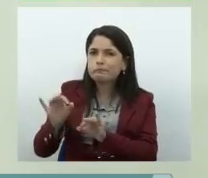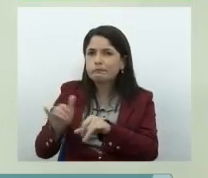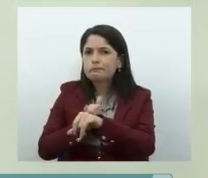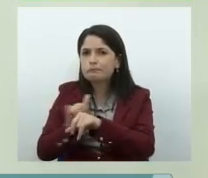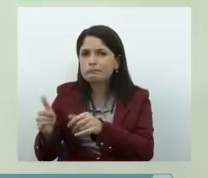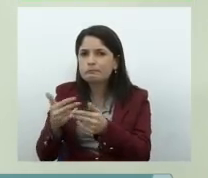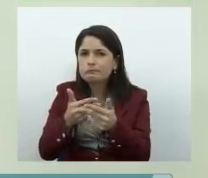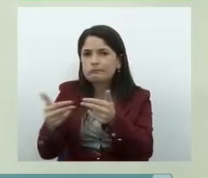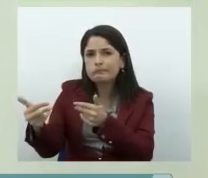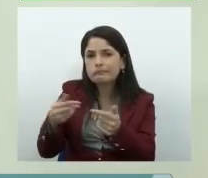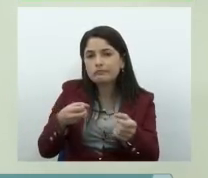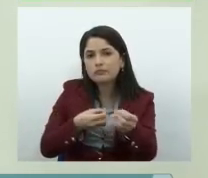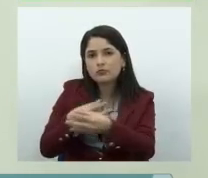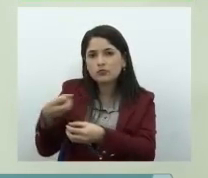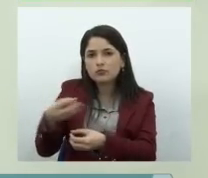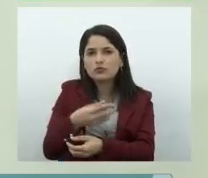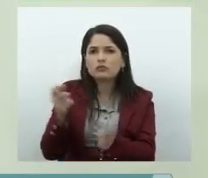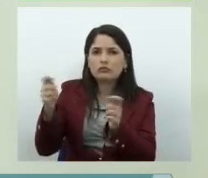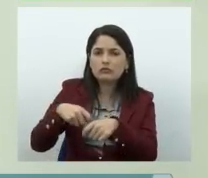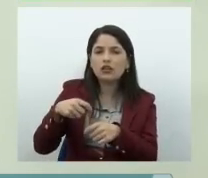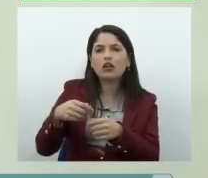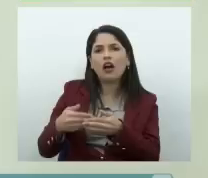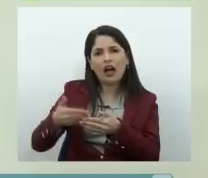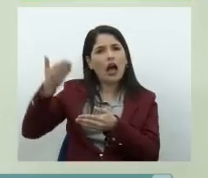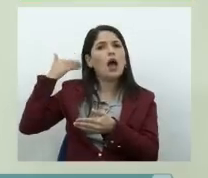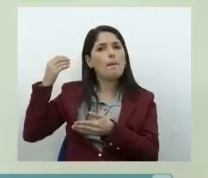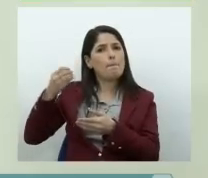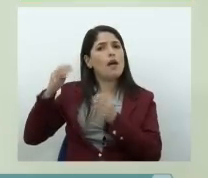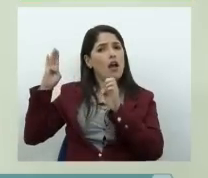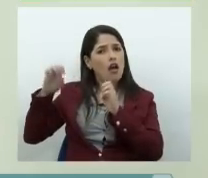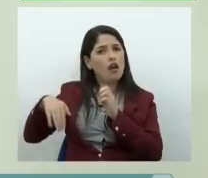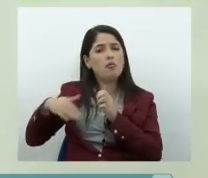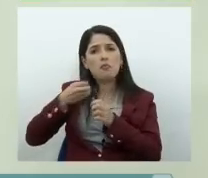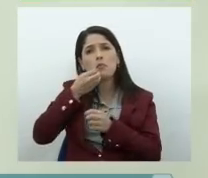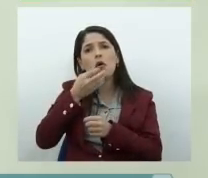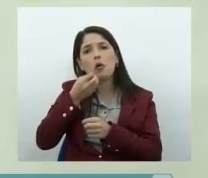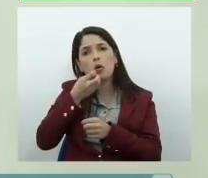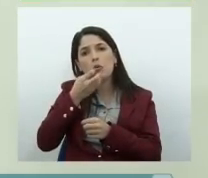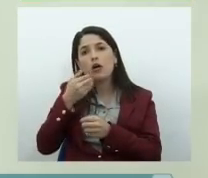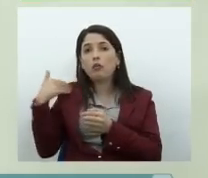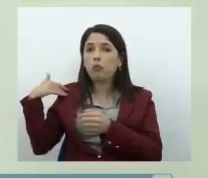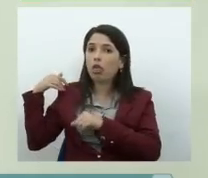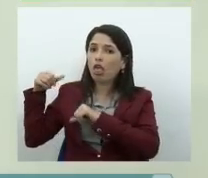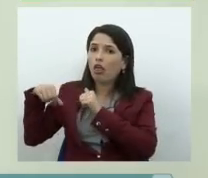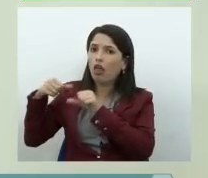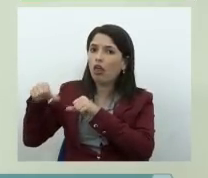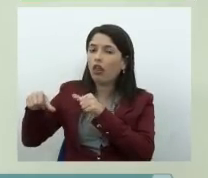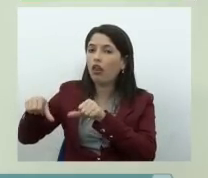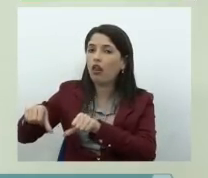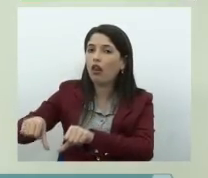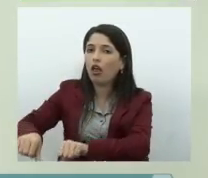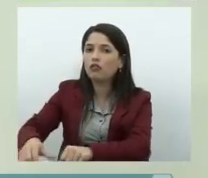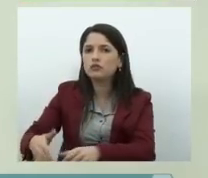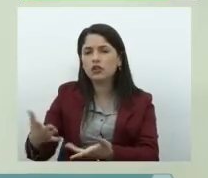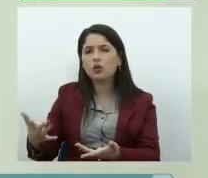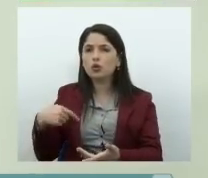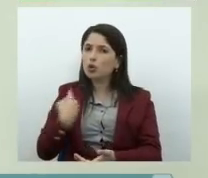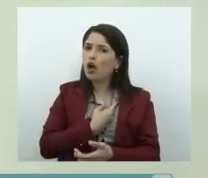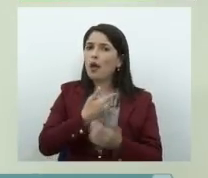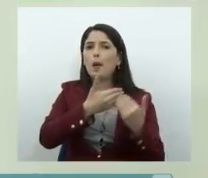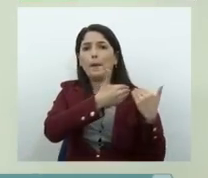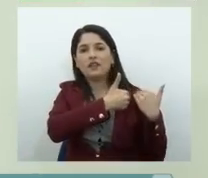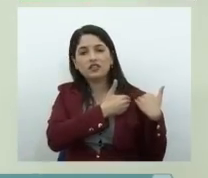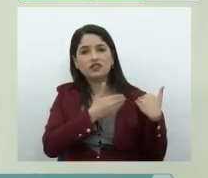passado. E a gente tem o dever, nós, homens públicos, temos o dever de fazer com que essa cidade volte a entregar qualidade de